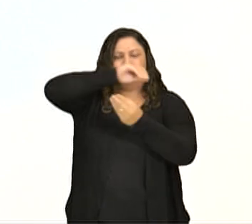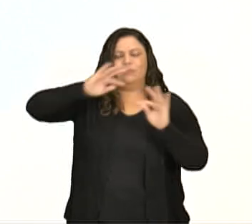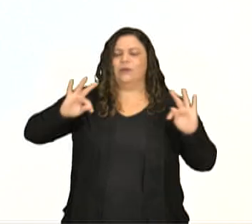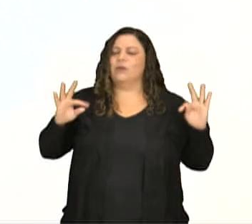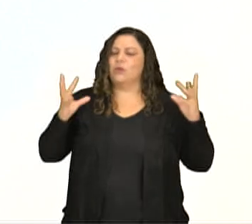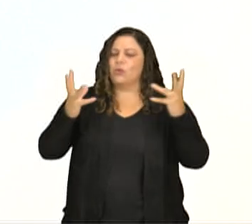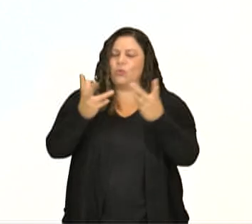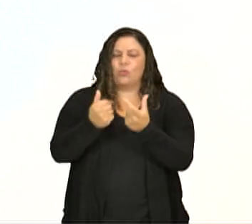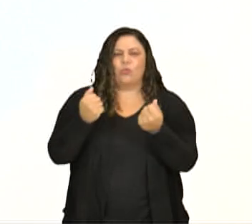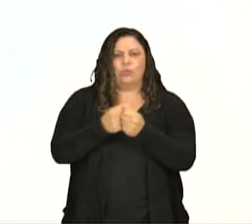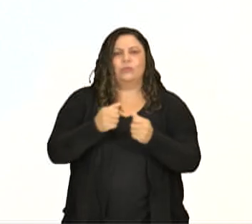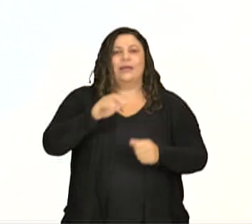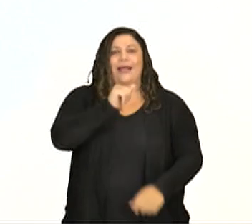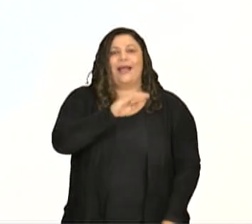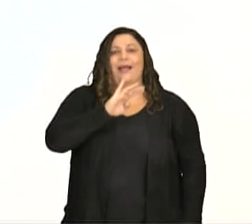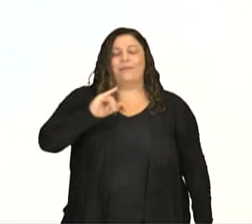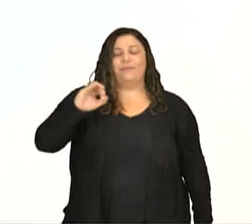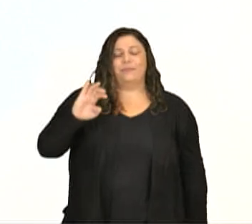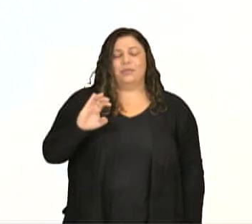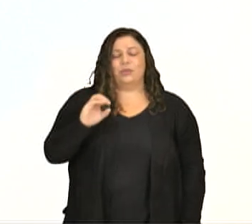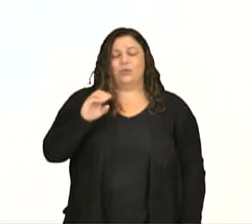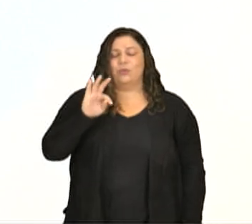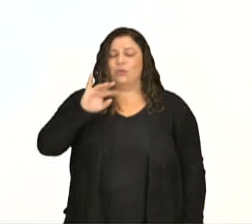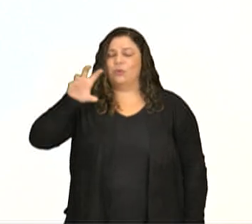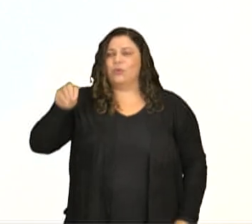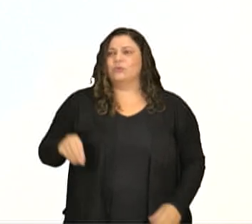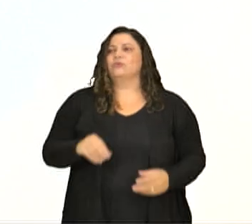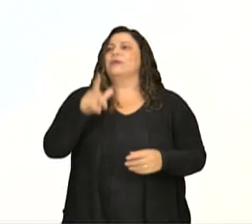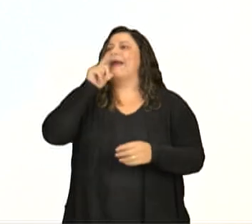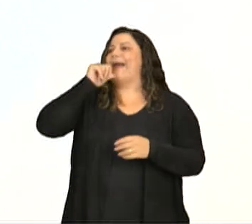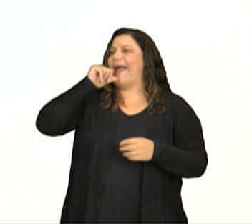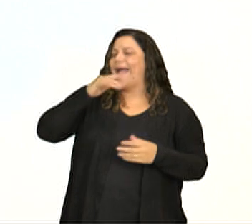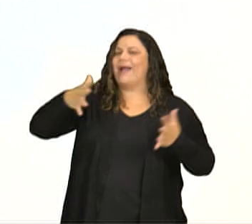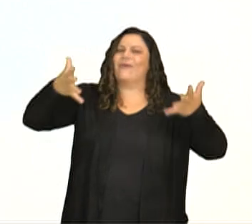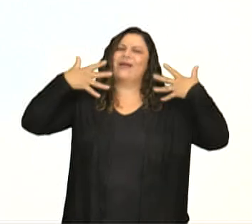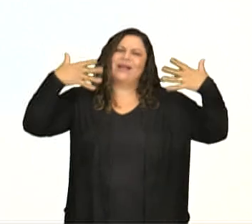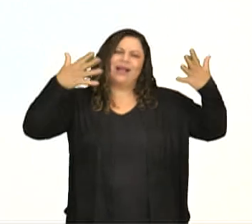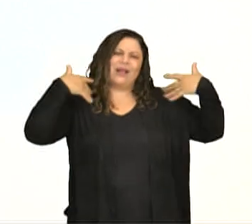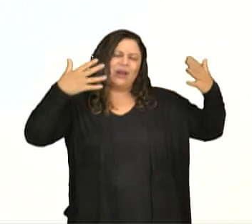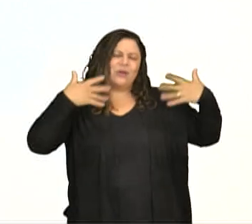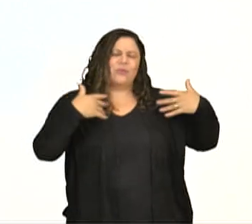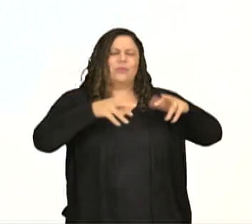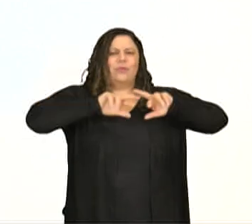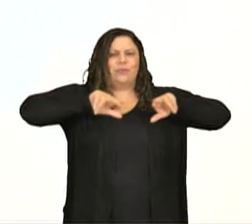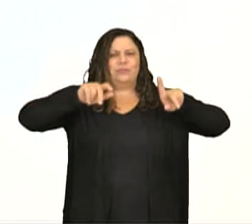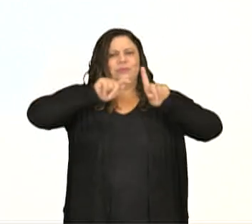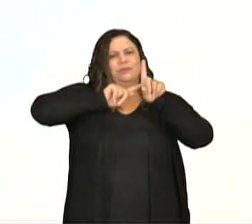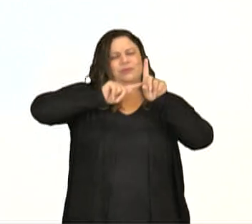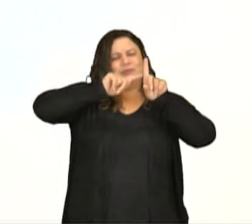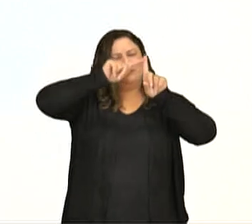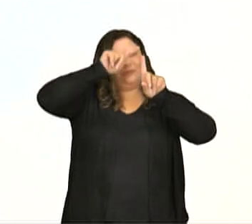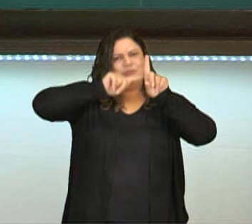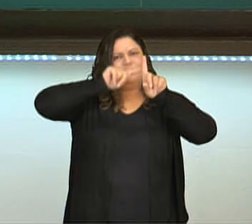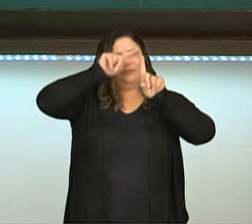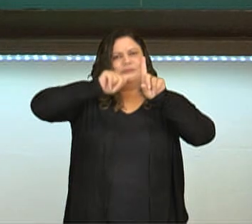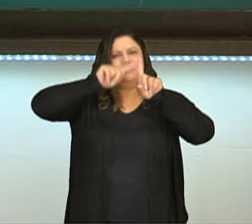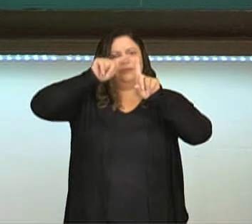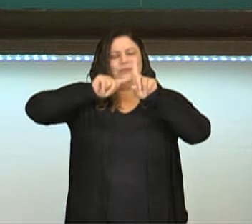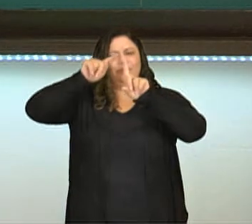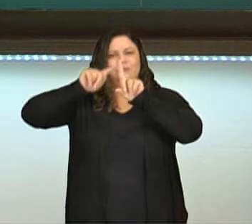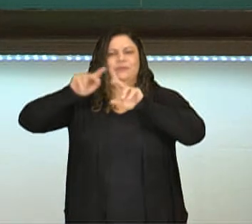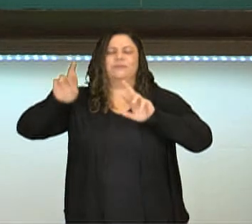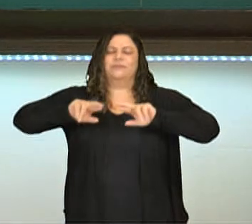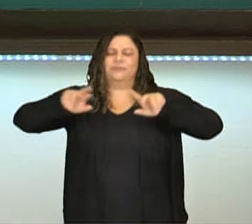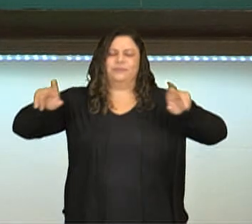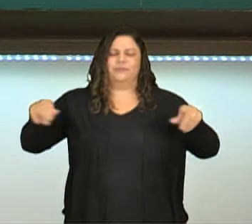fatores chamados abióticos, como água, calor, pH, temperatura, vai formar um chamado ecossistema, e o conjunto de